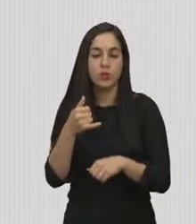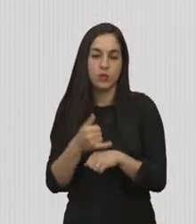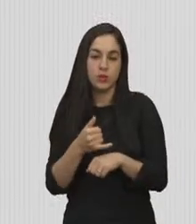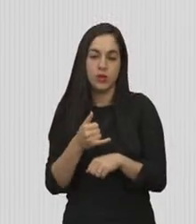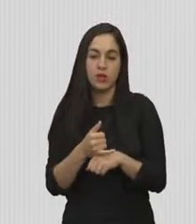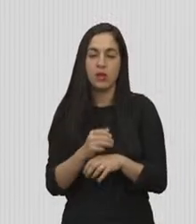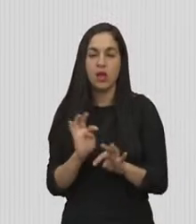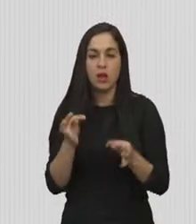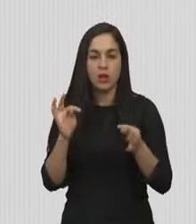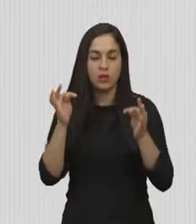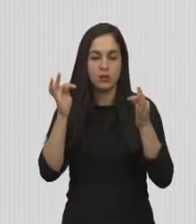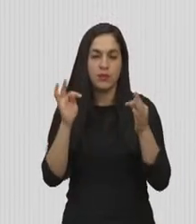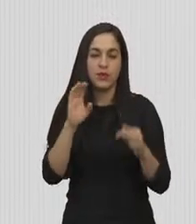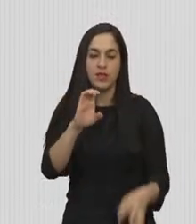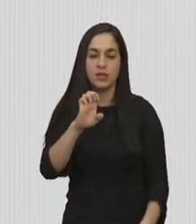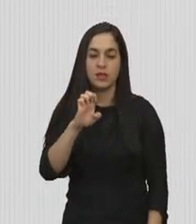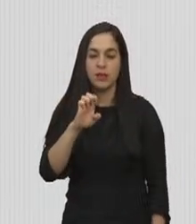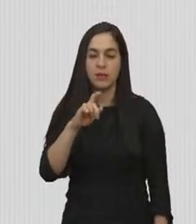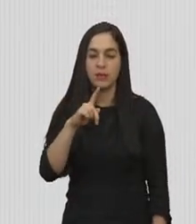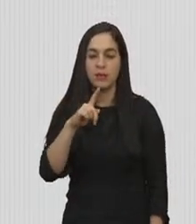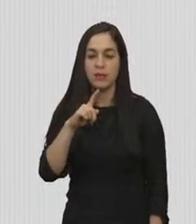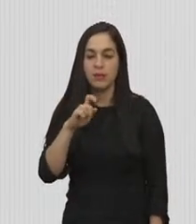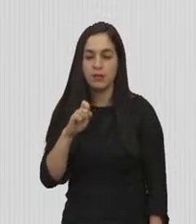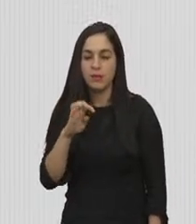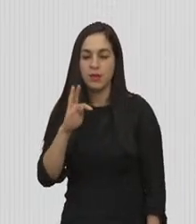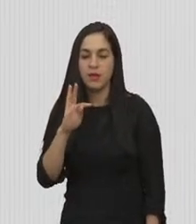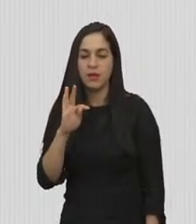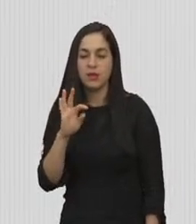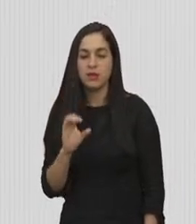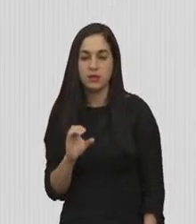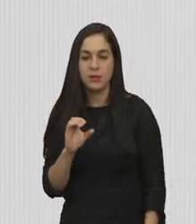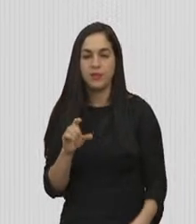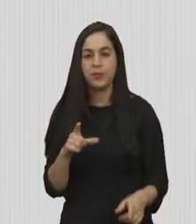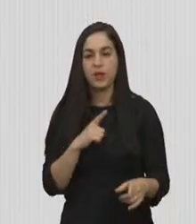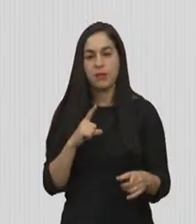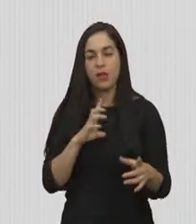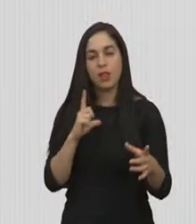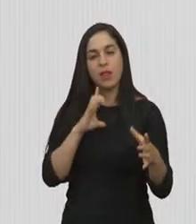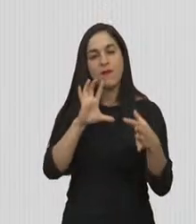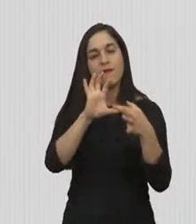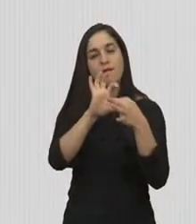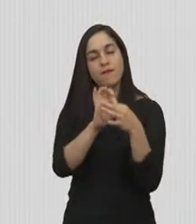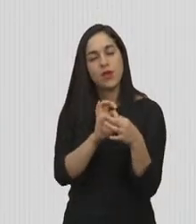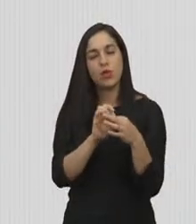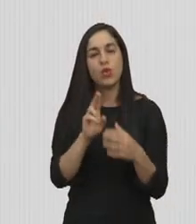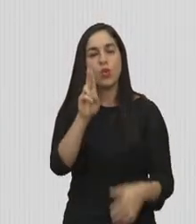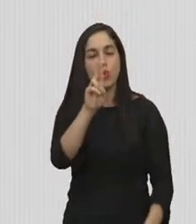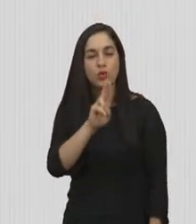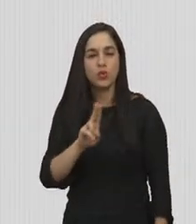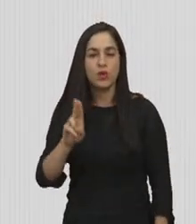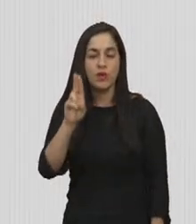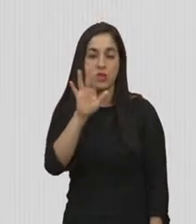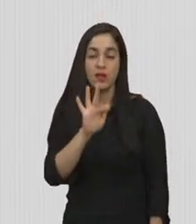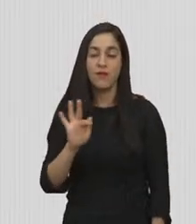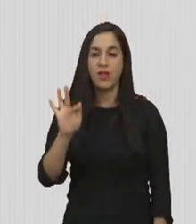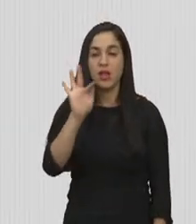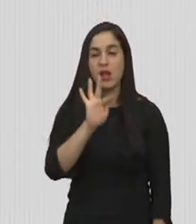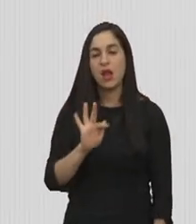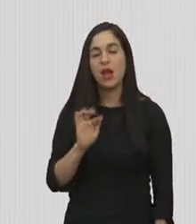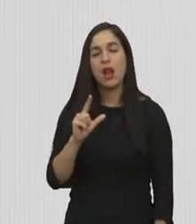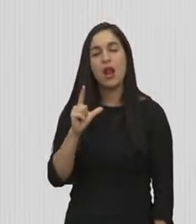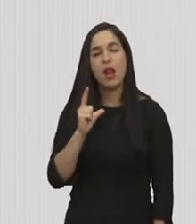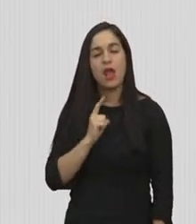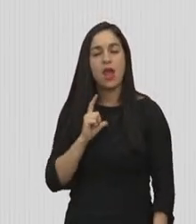Cefetes, as escolas técnicas vinculadas às universidades federais. Então, a gente sabe que algumas universidades federais têm